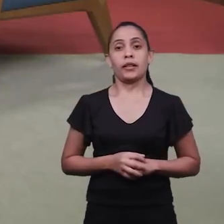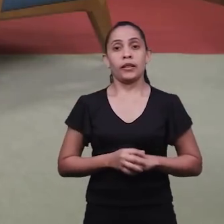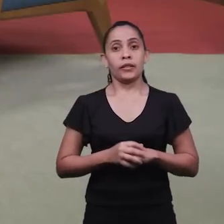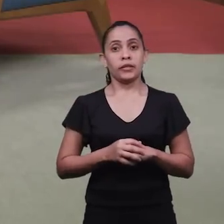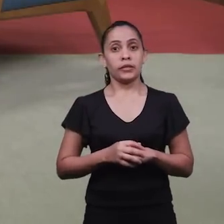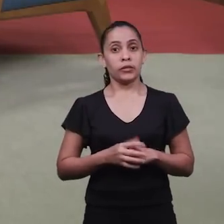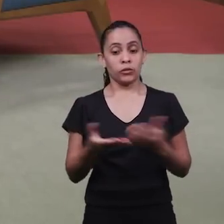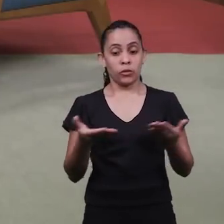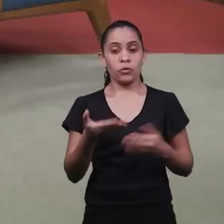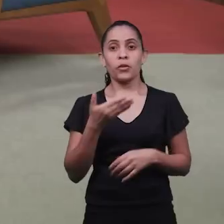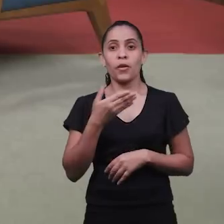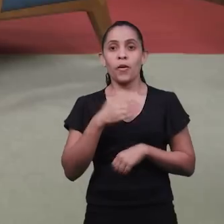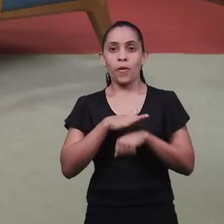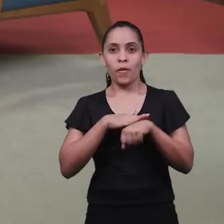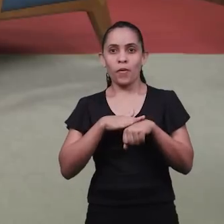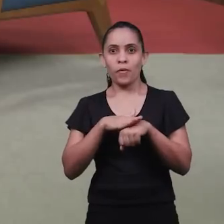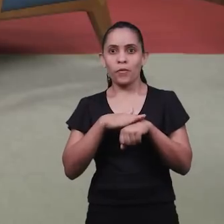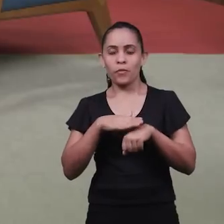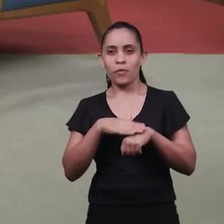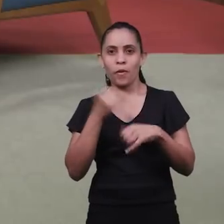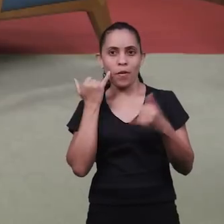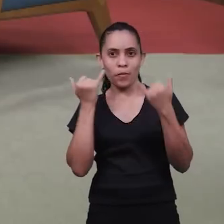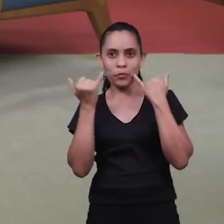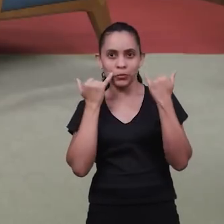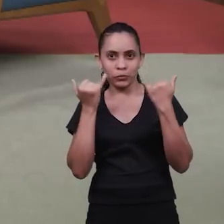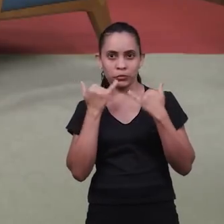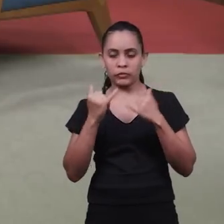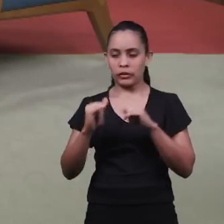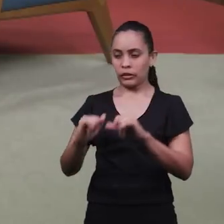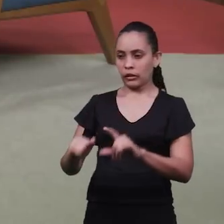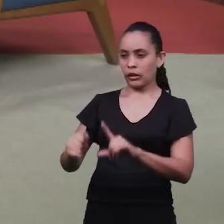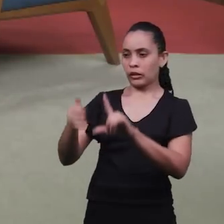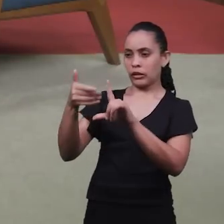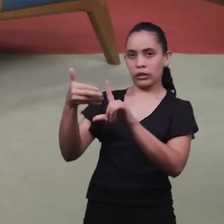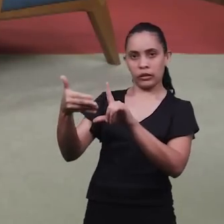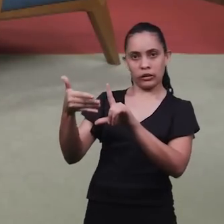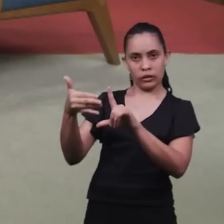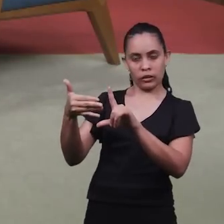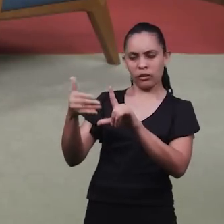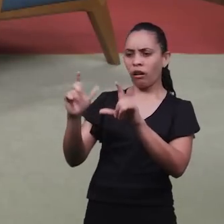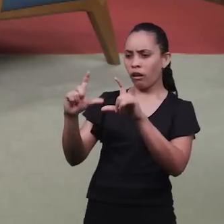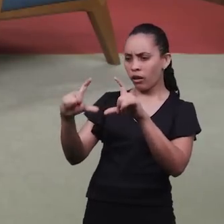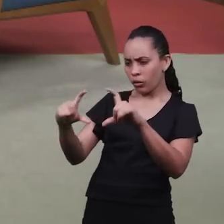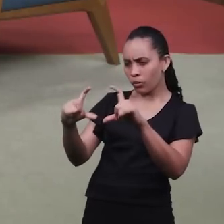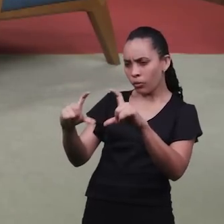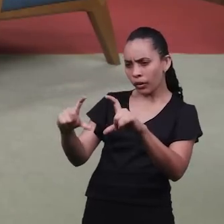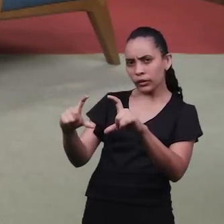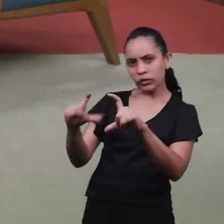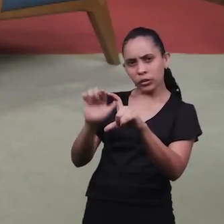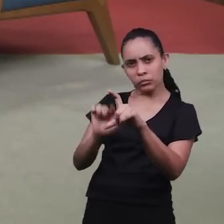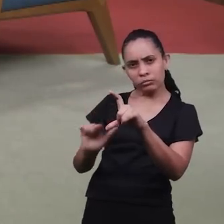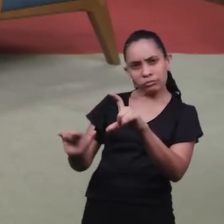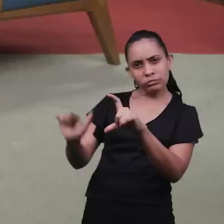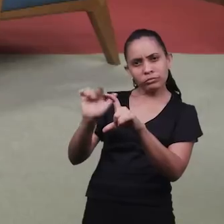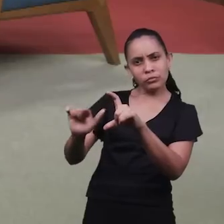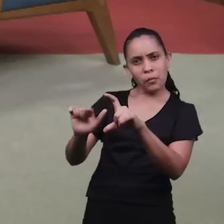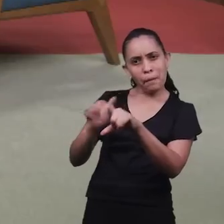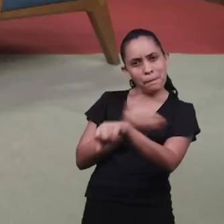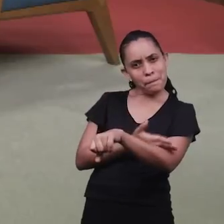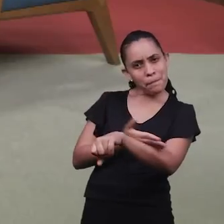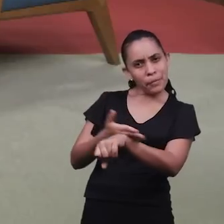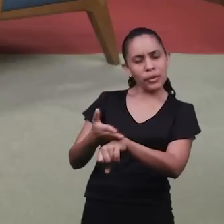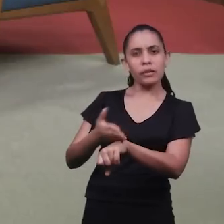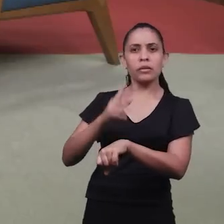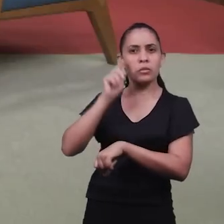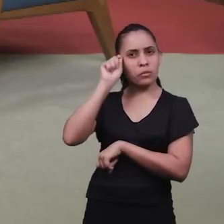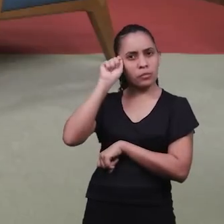do programa. Você está vendo que está aparecendo na tela aí um QR Code, que é esse quadradinho, né, branquinho, preto, cheio de